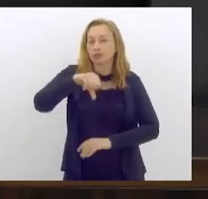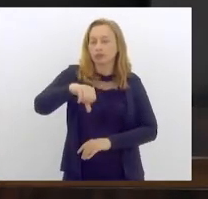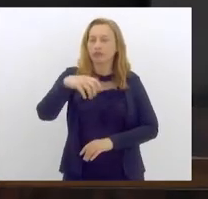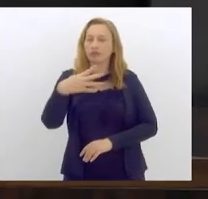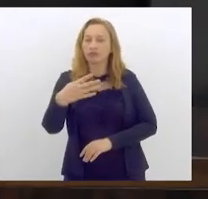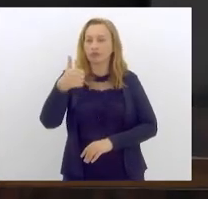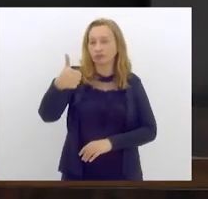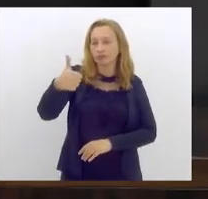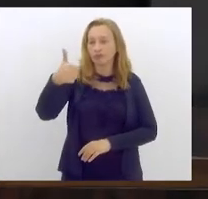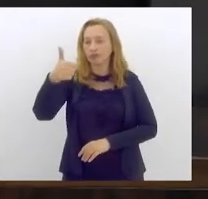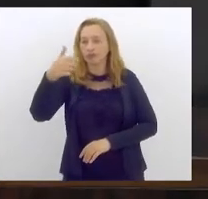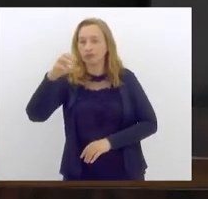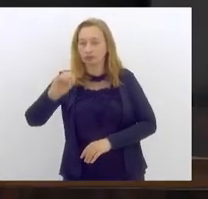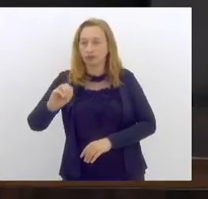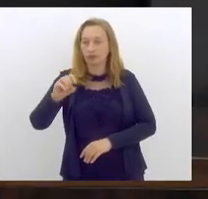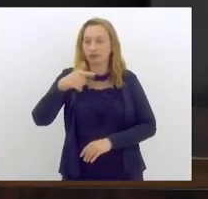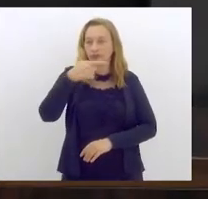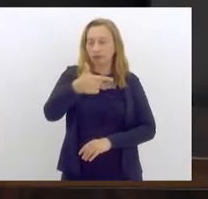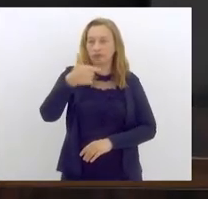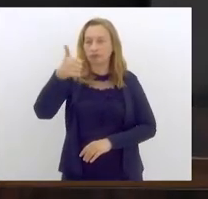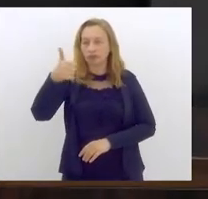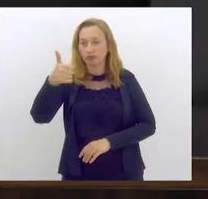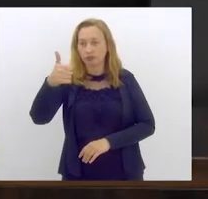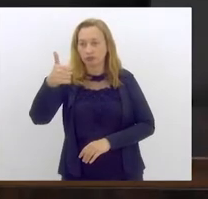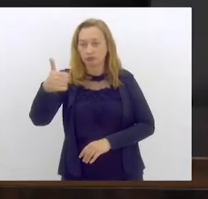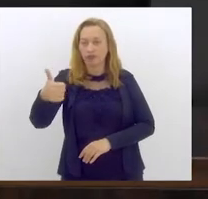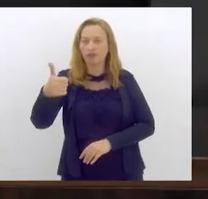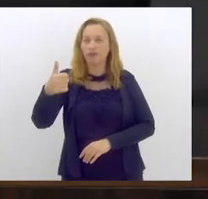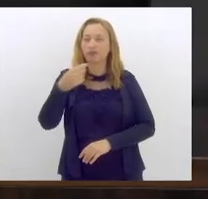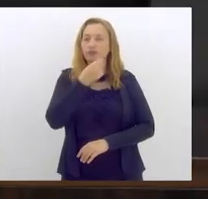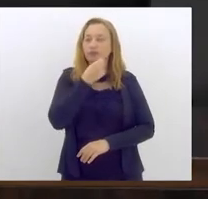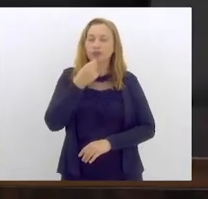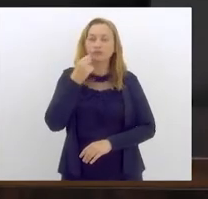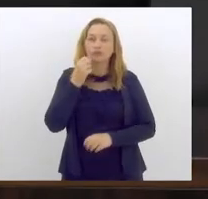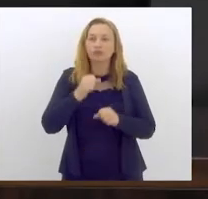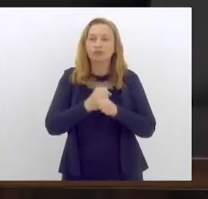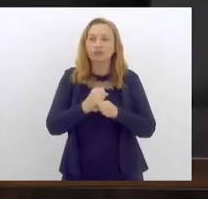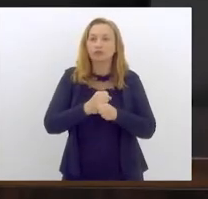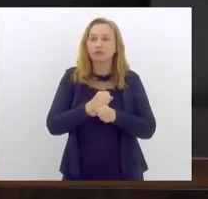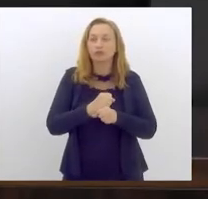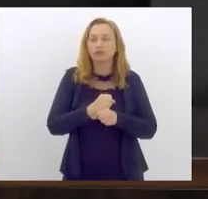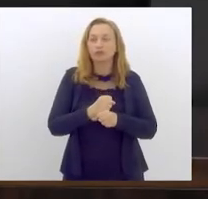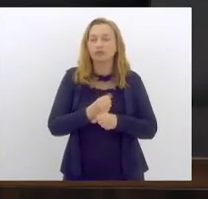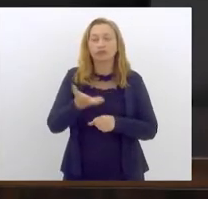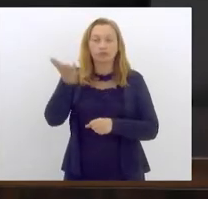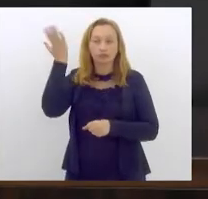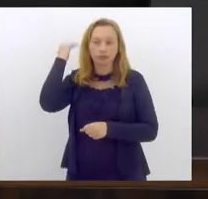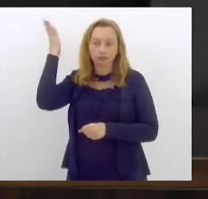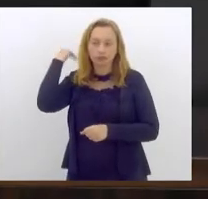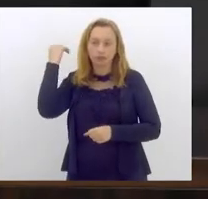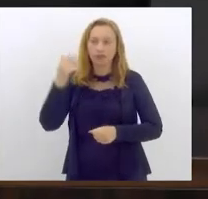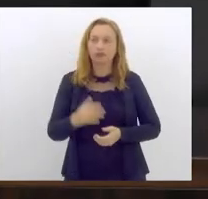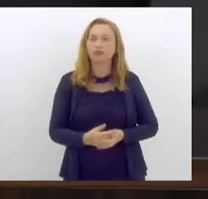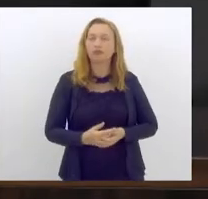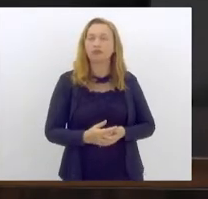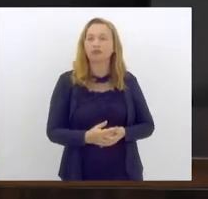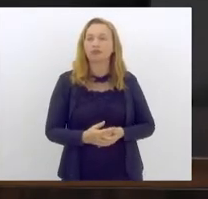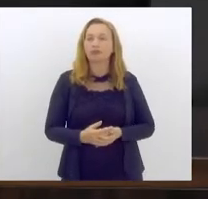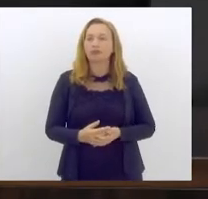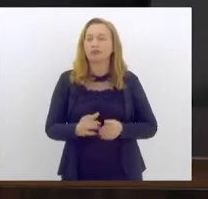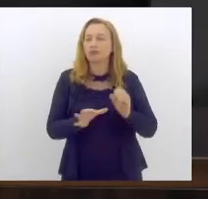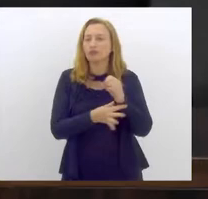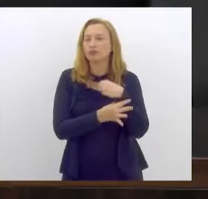de 21 de setembro de 21 foi do ano passado que dispõe sobre a fisioterapia